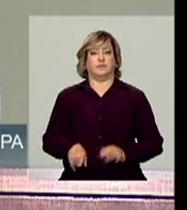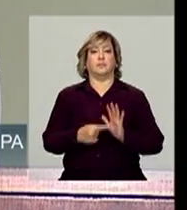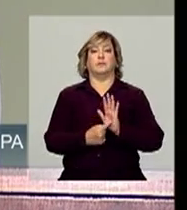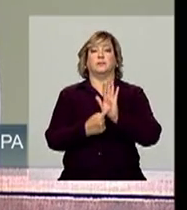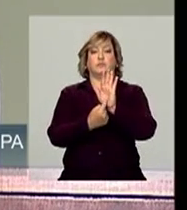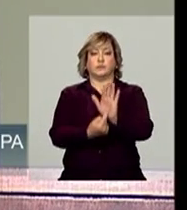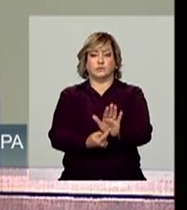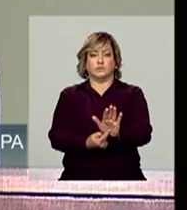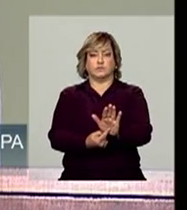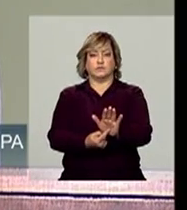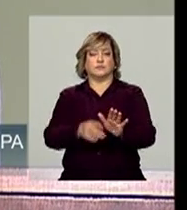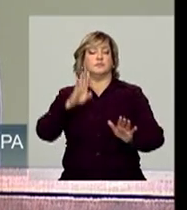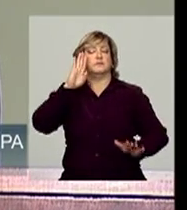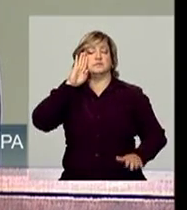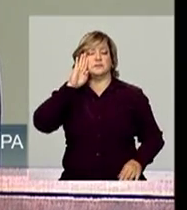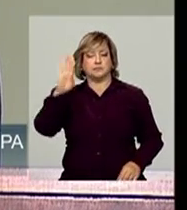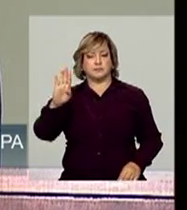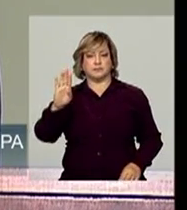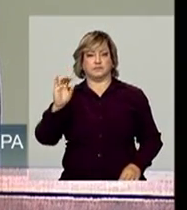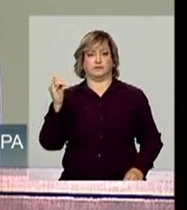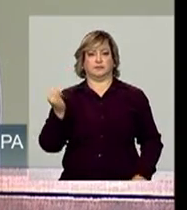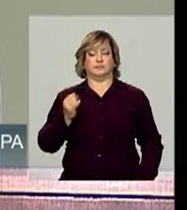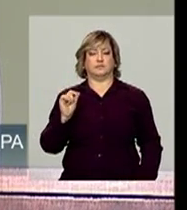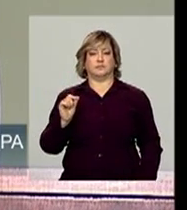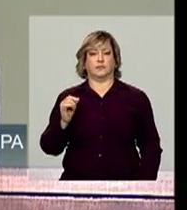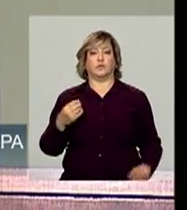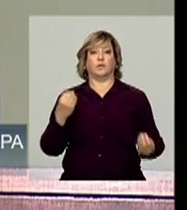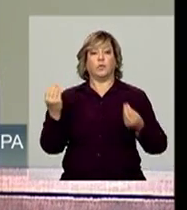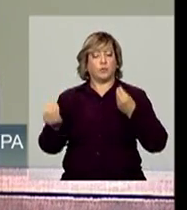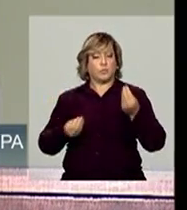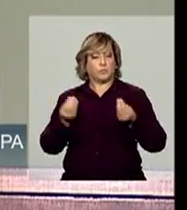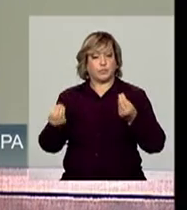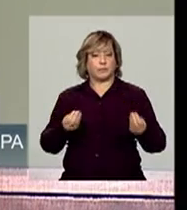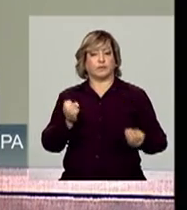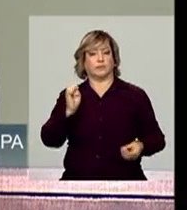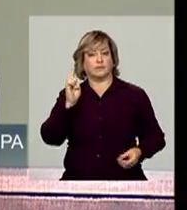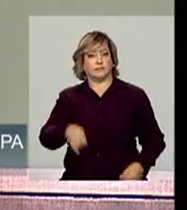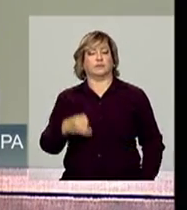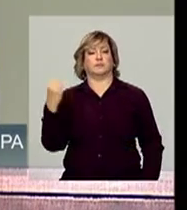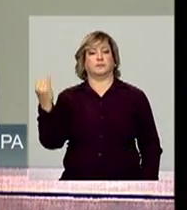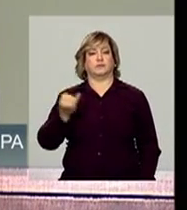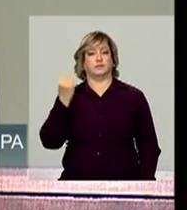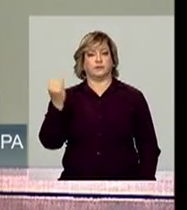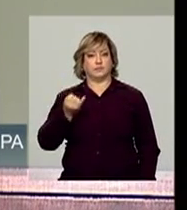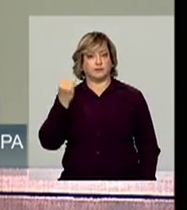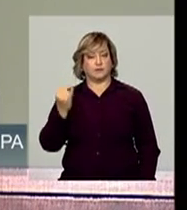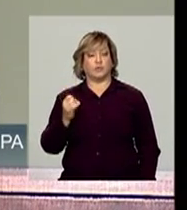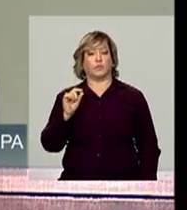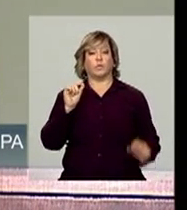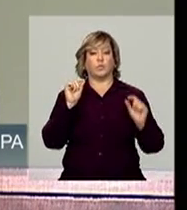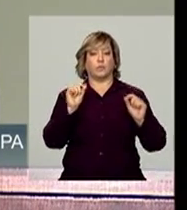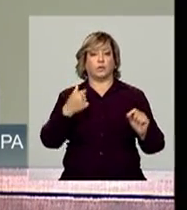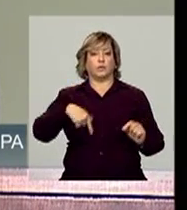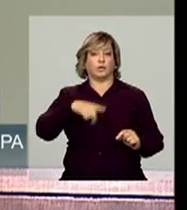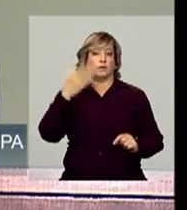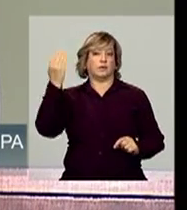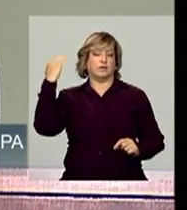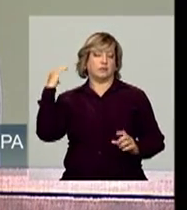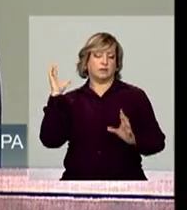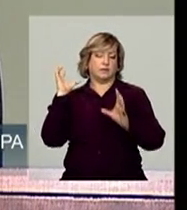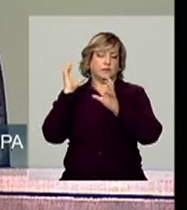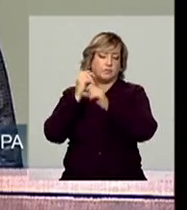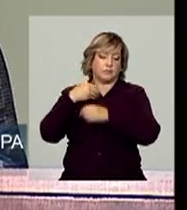mostra fundamentalmente como é importante a herança que nós temos a